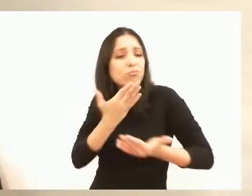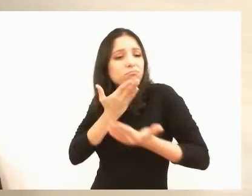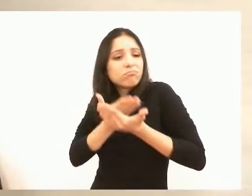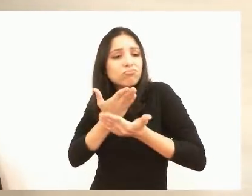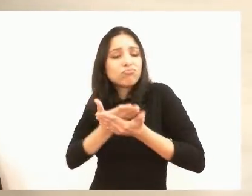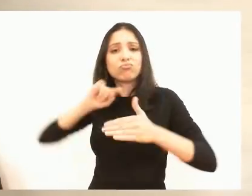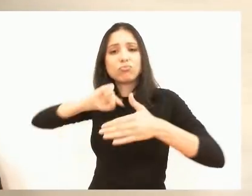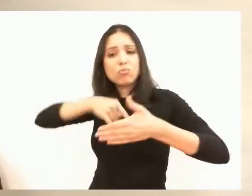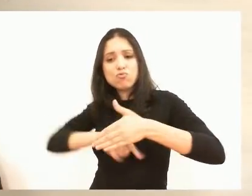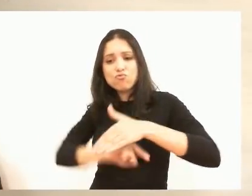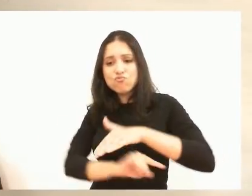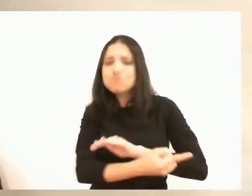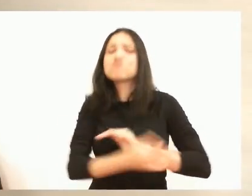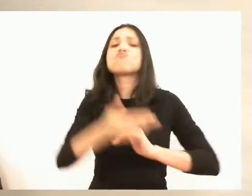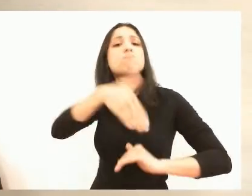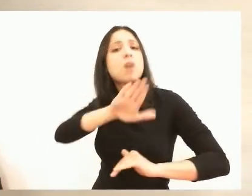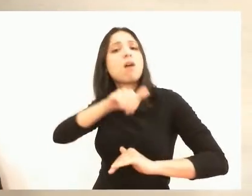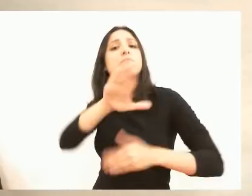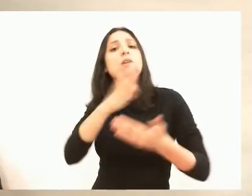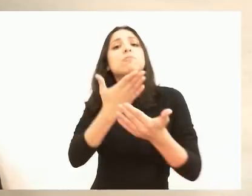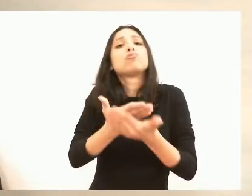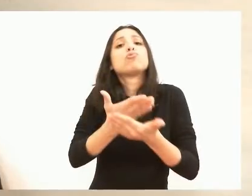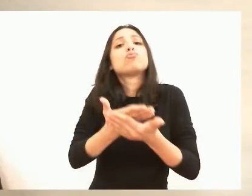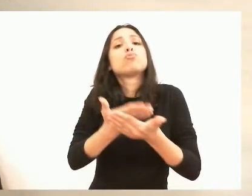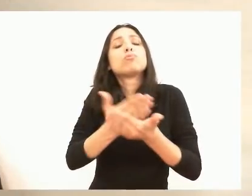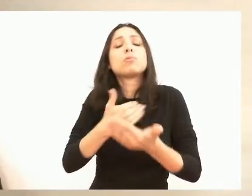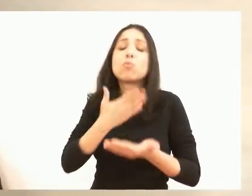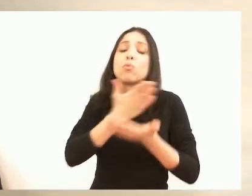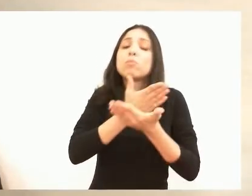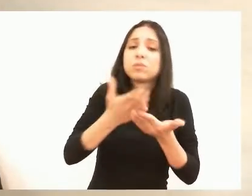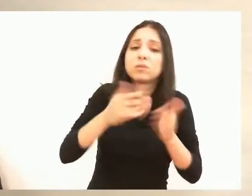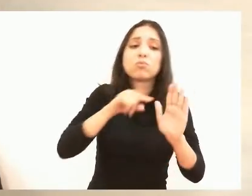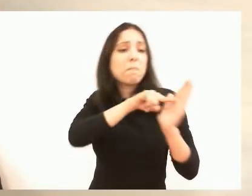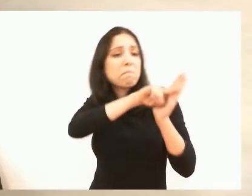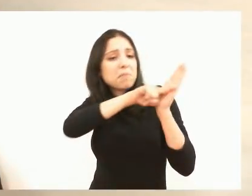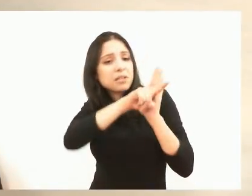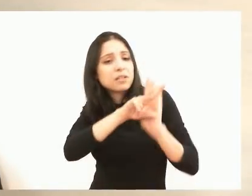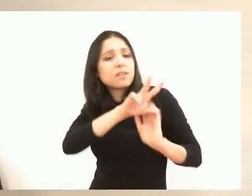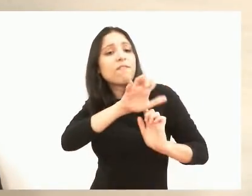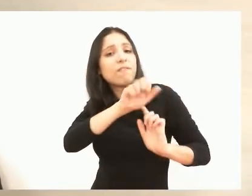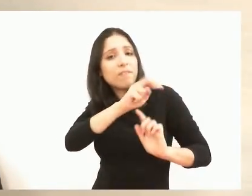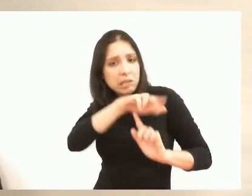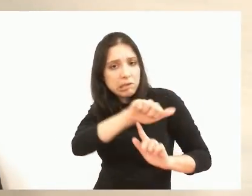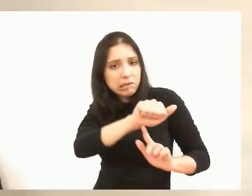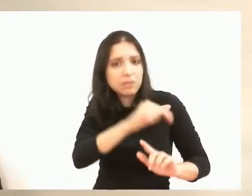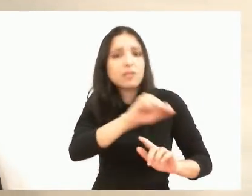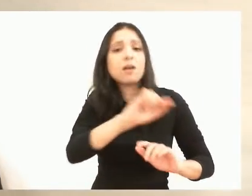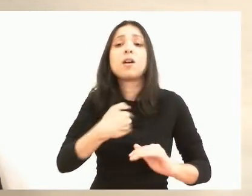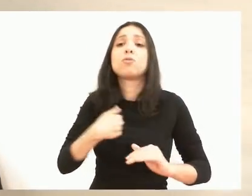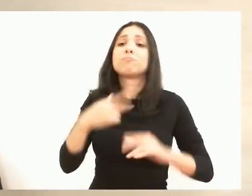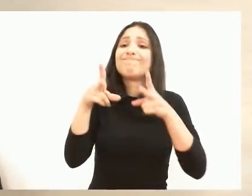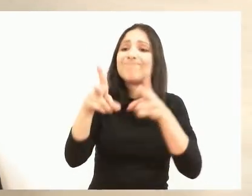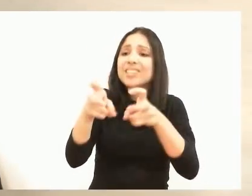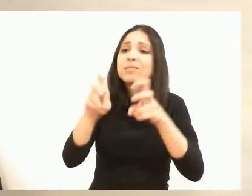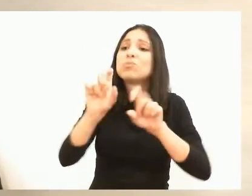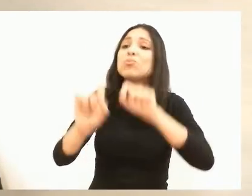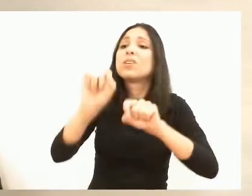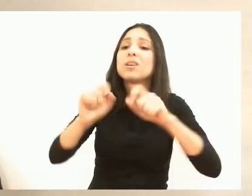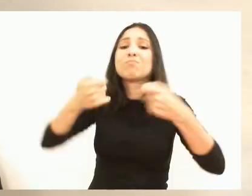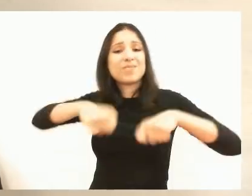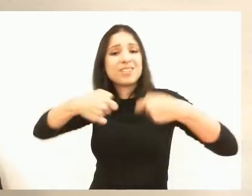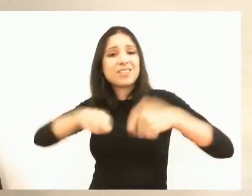enfoque com a partir da pesquisa viana e foi percebendo a necessidade de direcionar